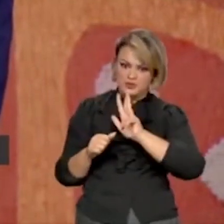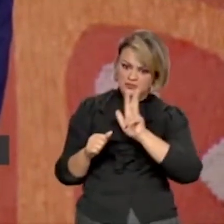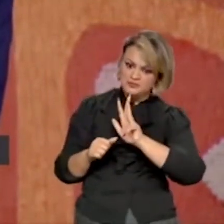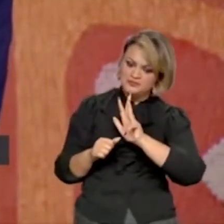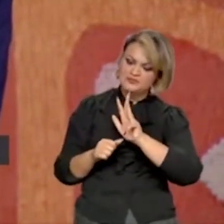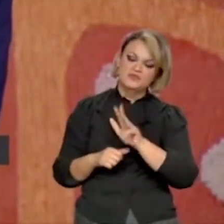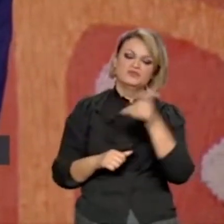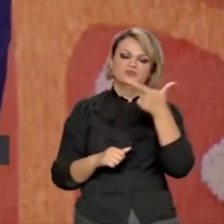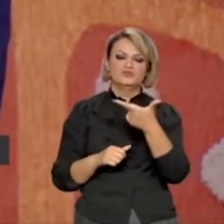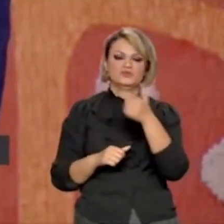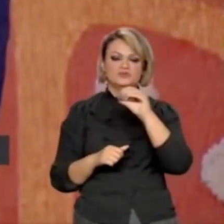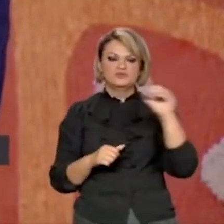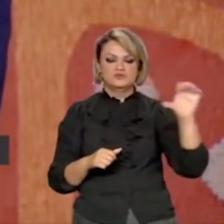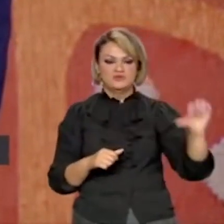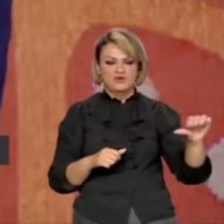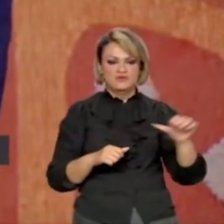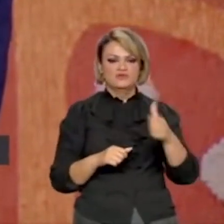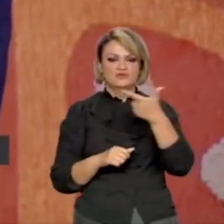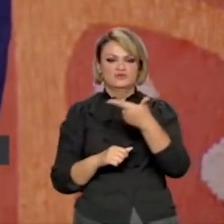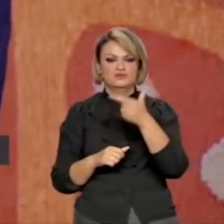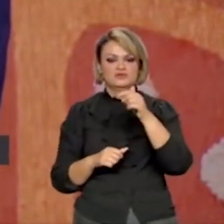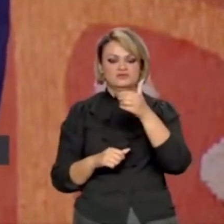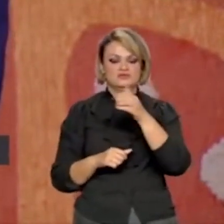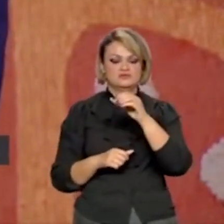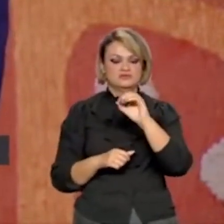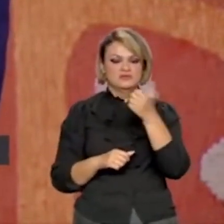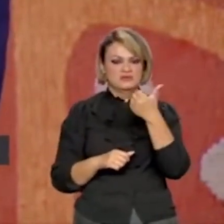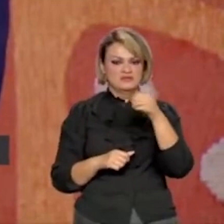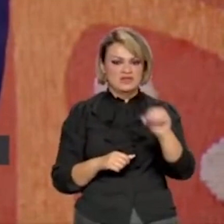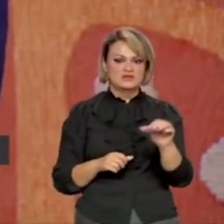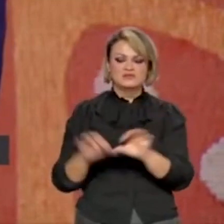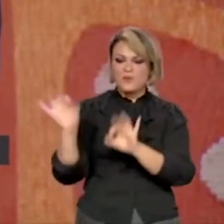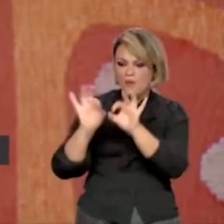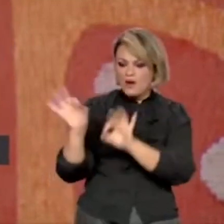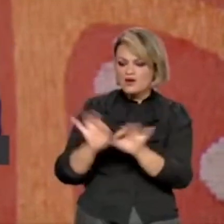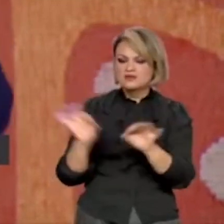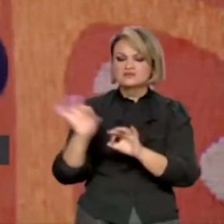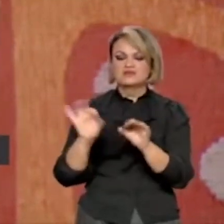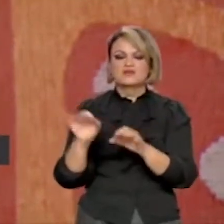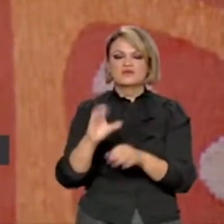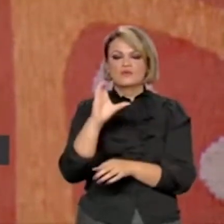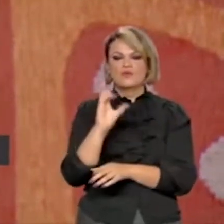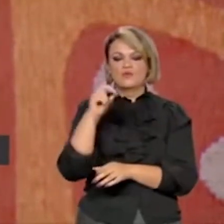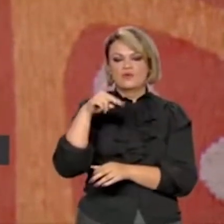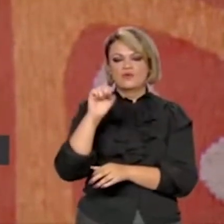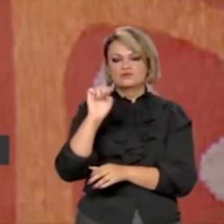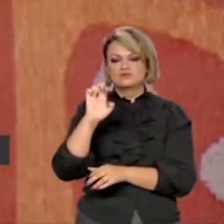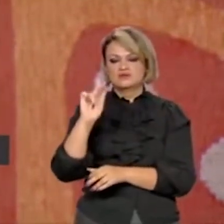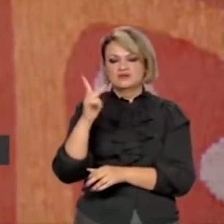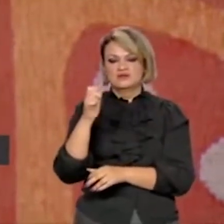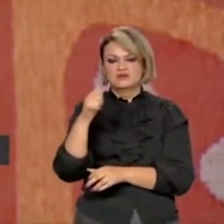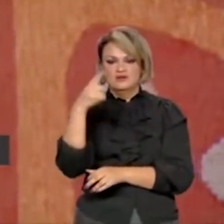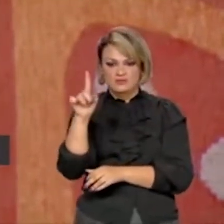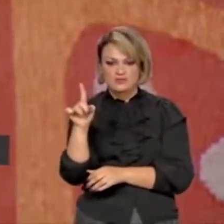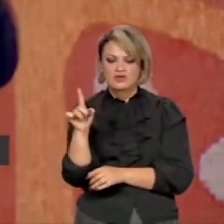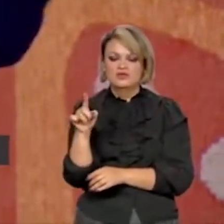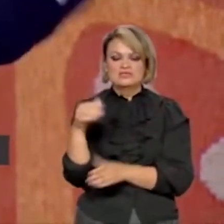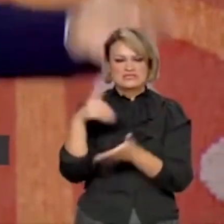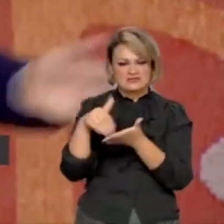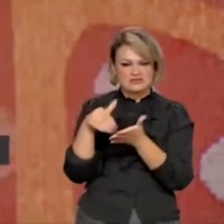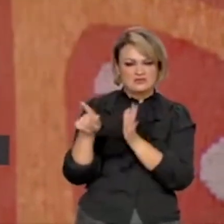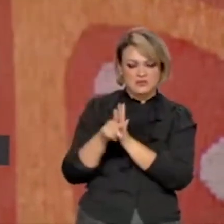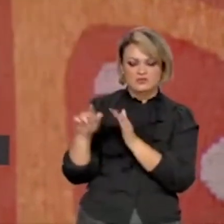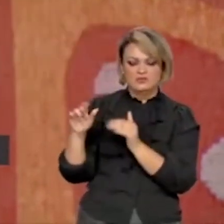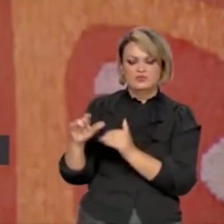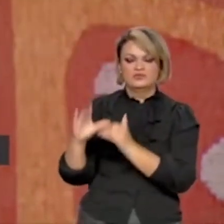em 2009/2010 então tive a honra de coordenar o conselhão na época stévia megueira secretária executiva do Conselho a